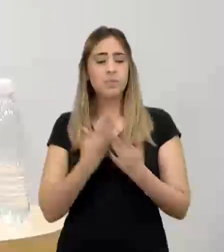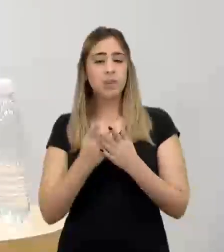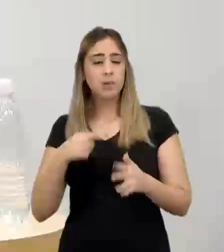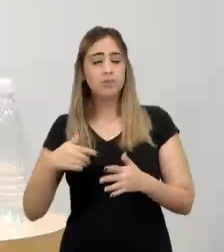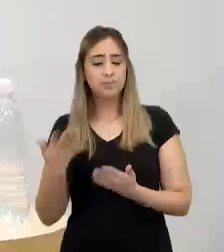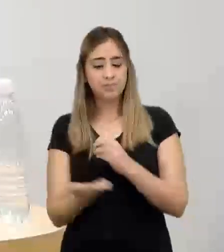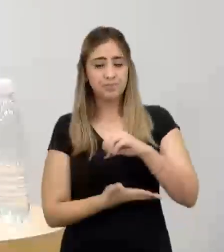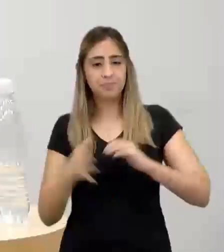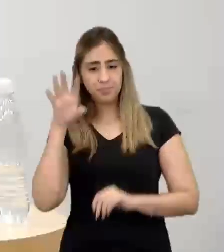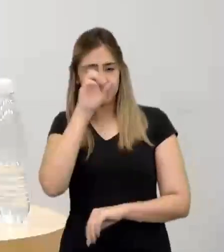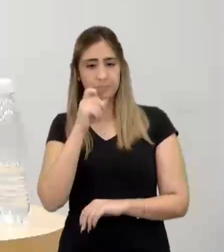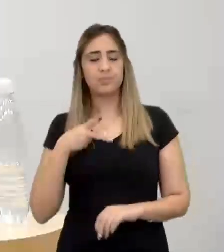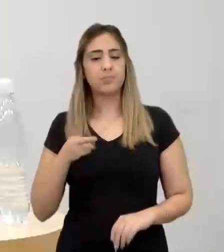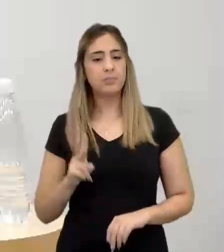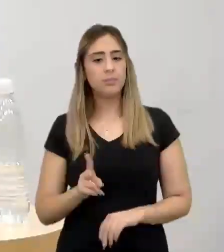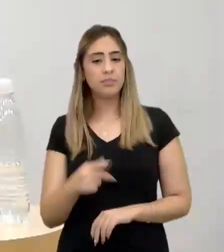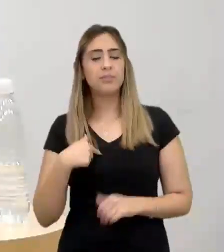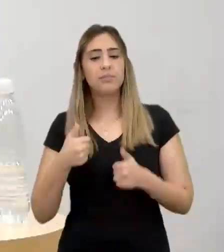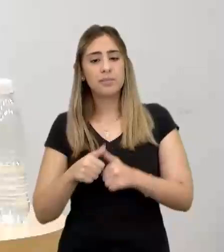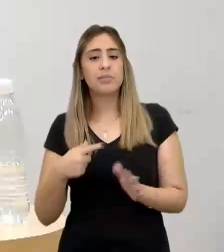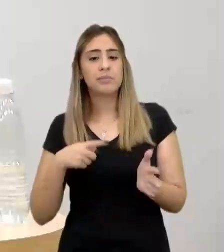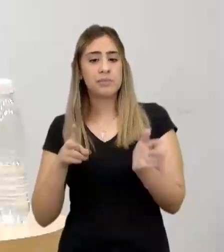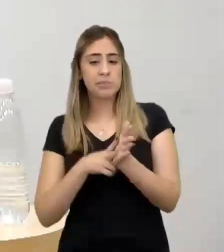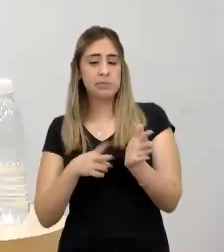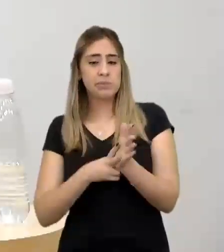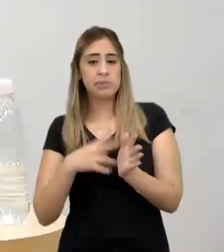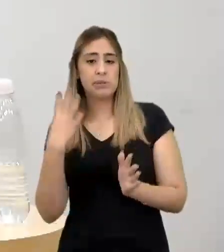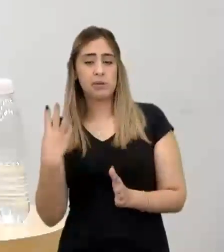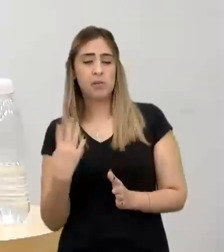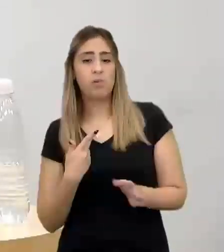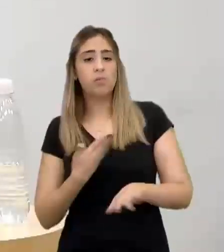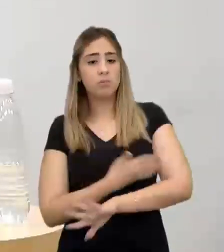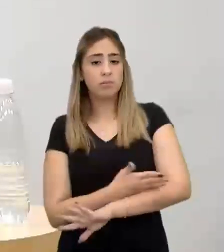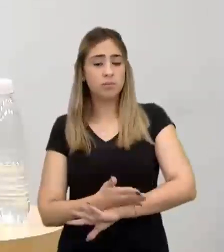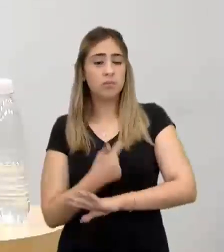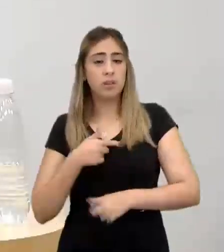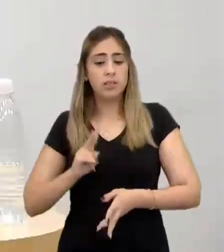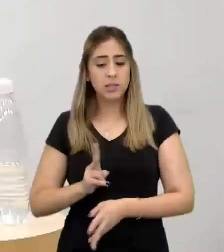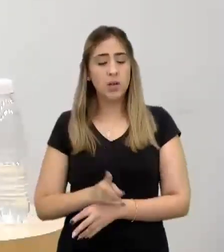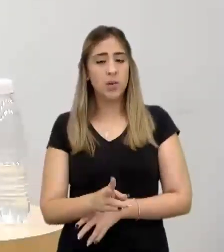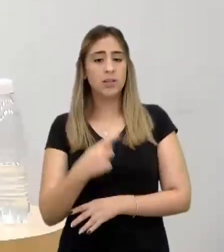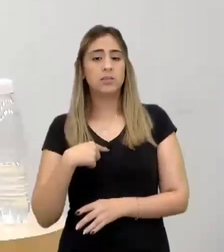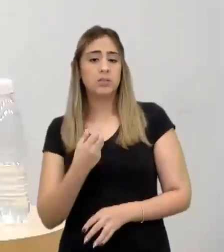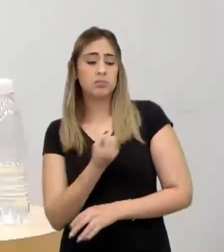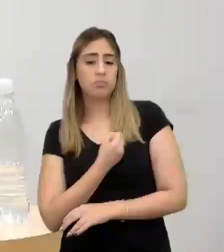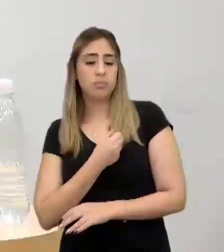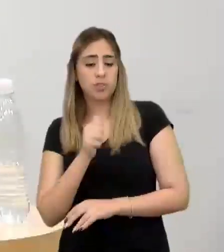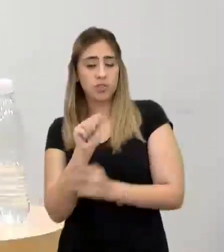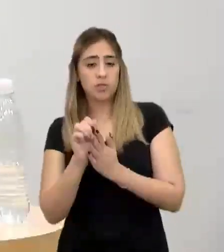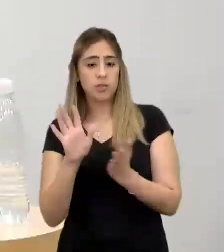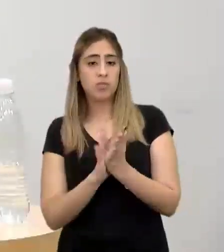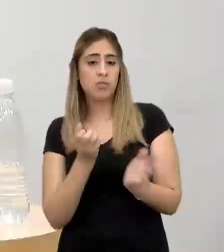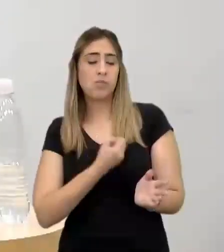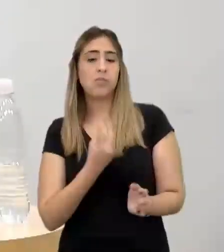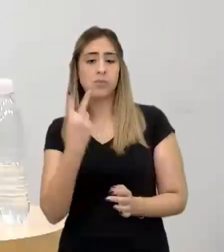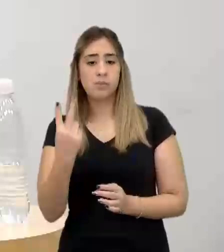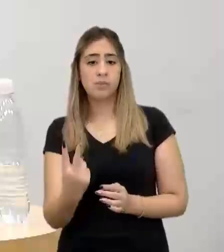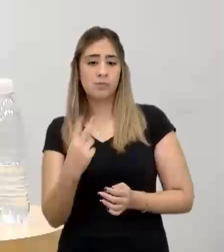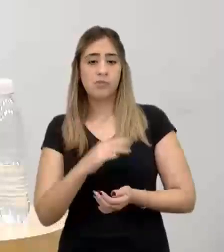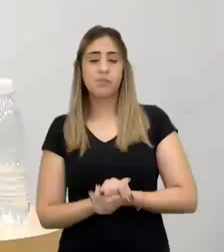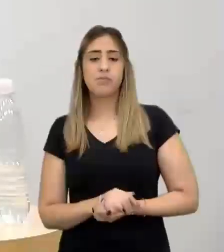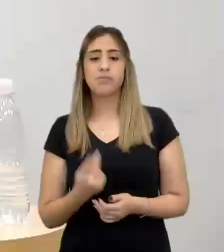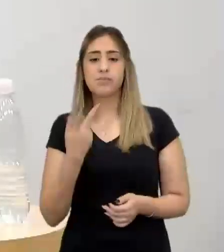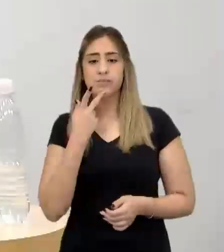baseada no material Aprender Sempre. Estamos no volume 4, iniciando hoje a sequência de atividades número 2, onde falaremos de seno,